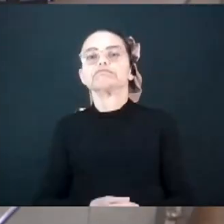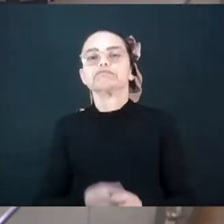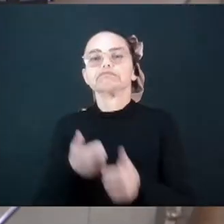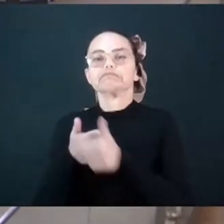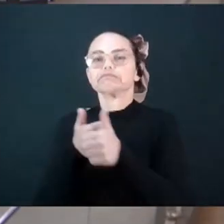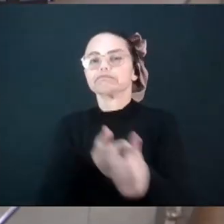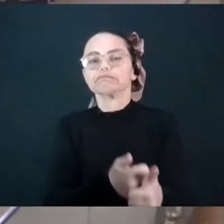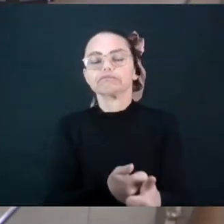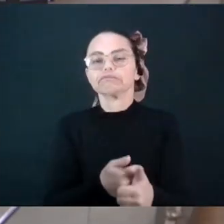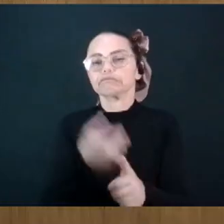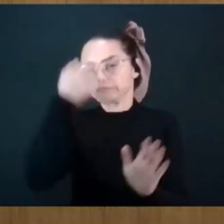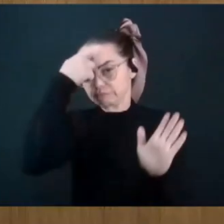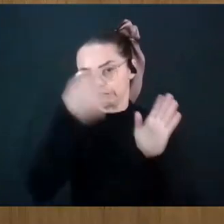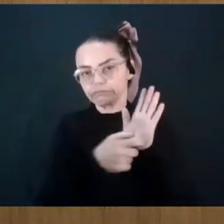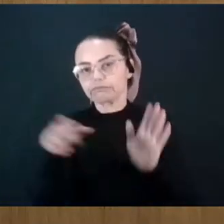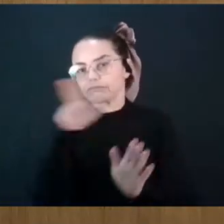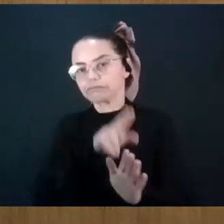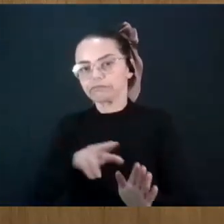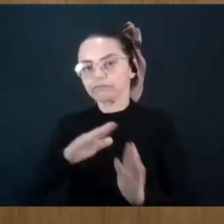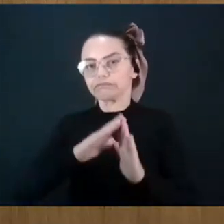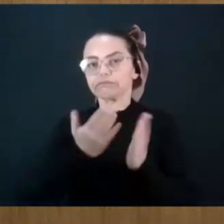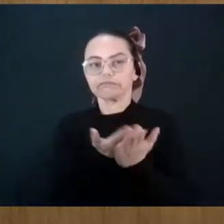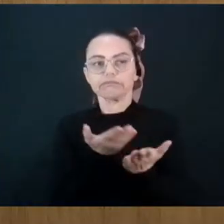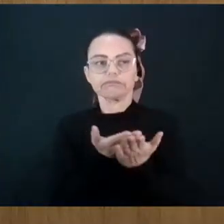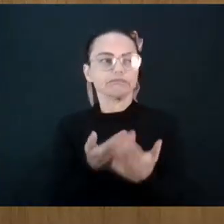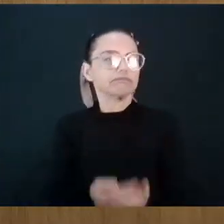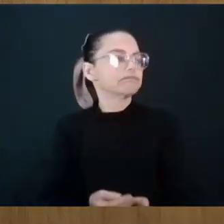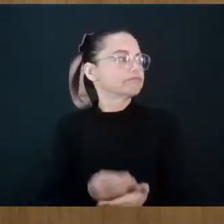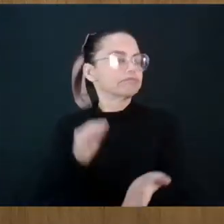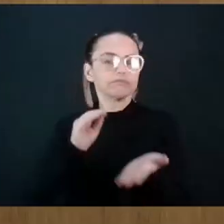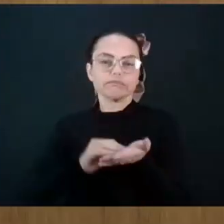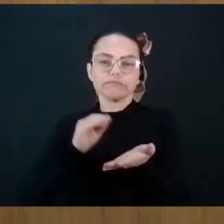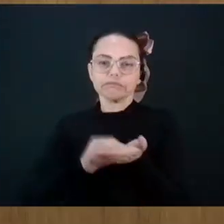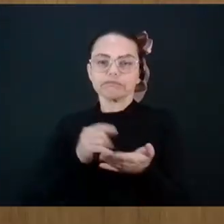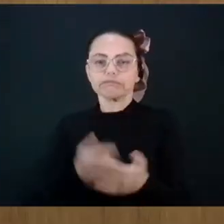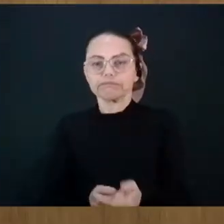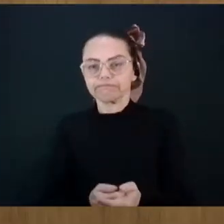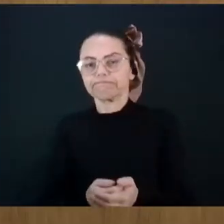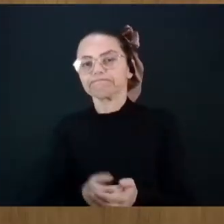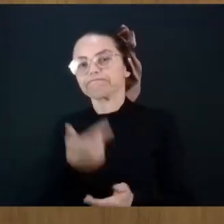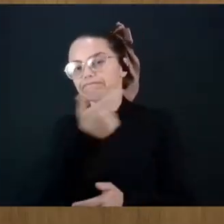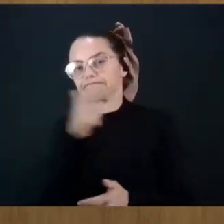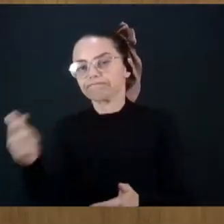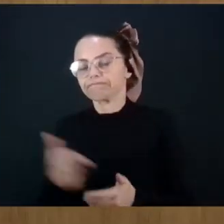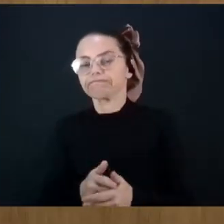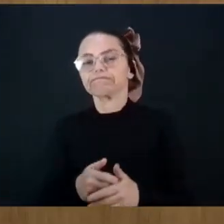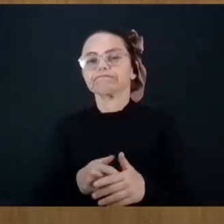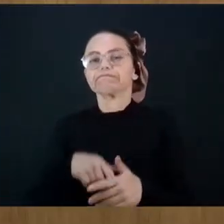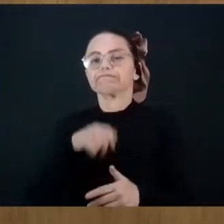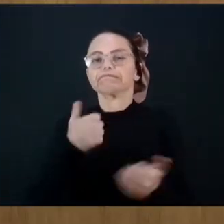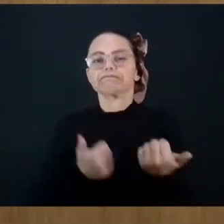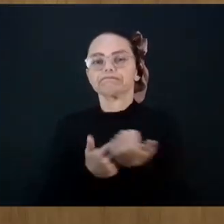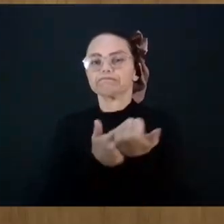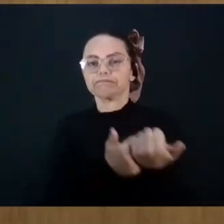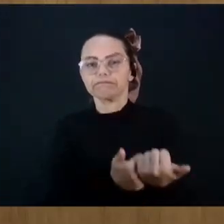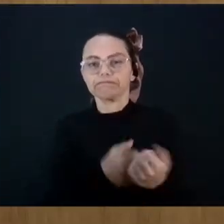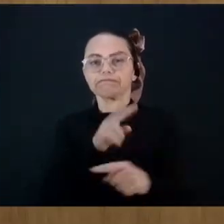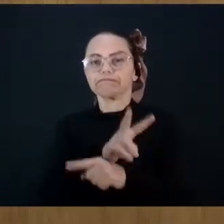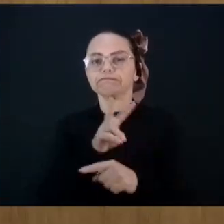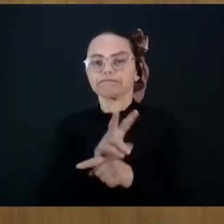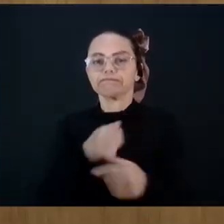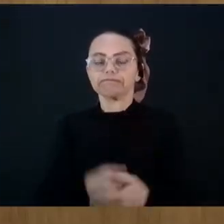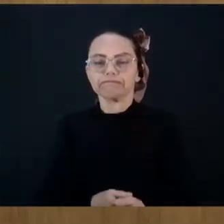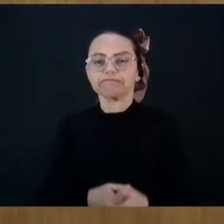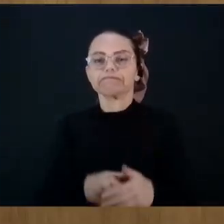inteligência artificial nas escolas. Essa falta de monitores foi uma reclamação das mães de crianças atípicas, acompanhamos de perto, fizemos requerimento